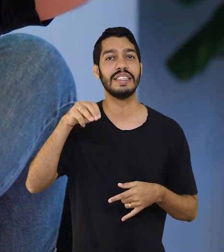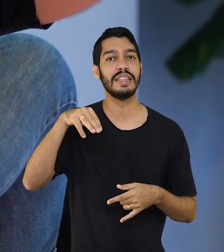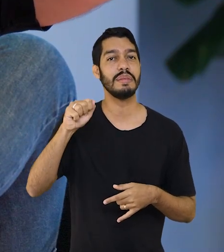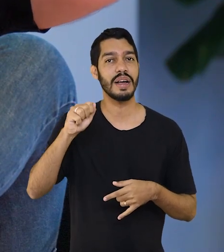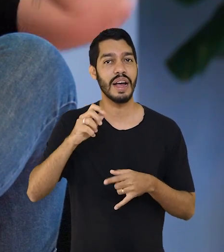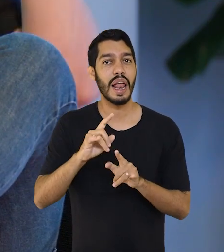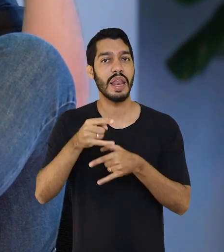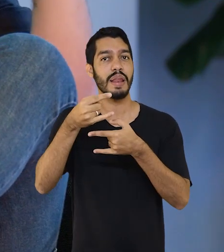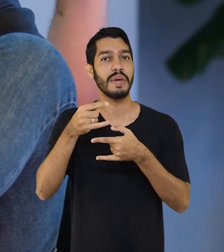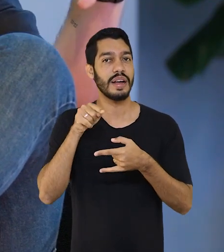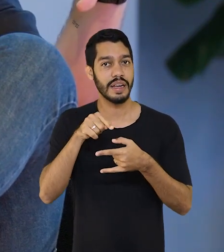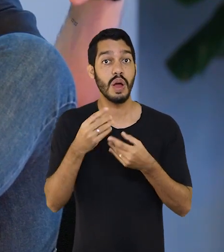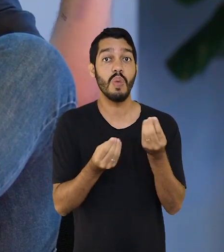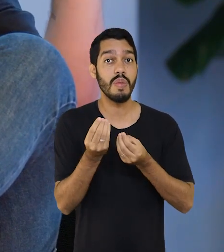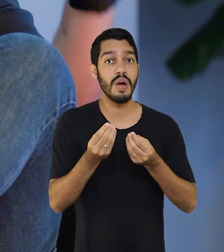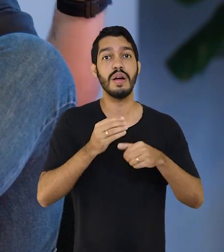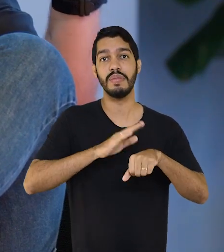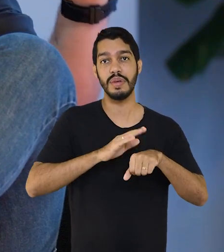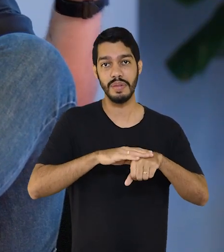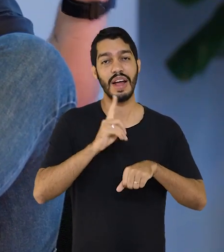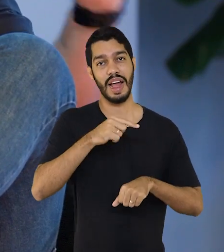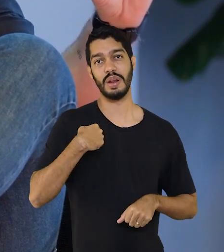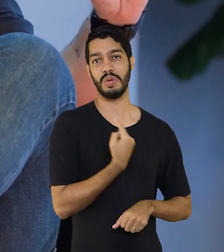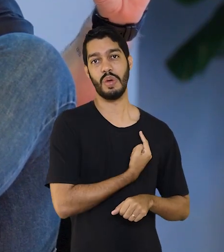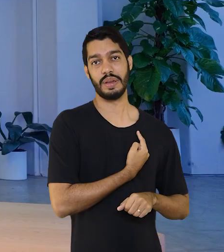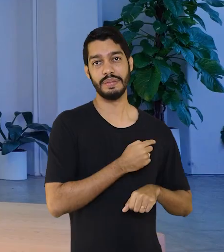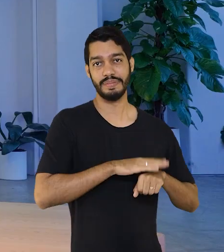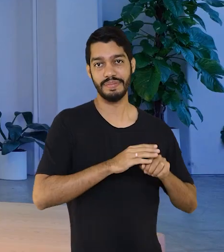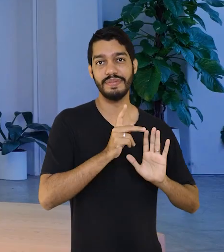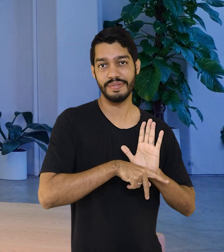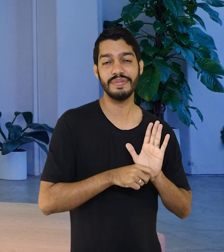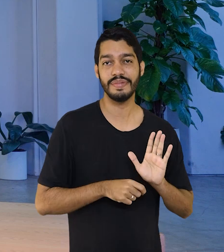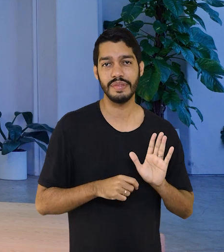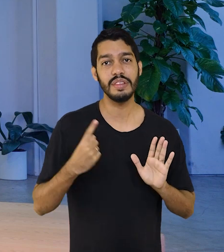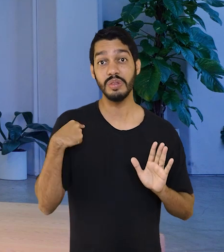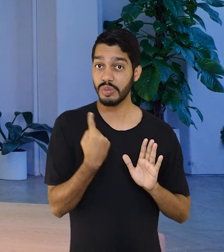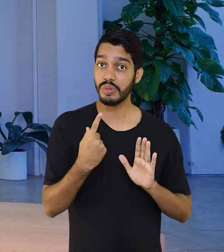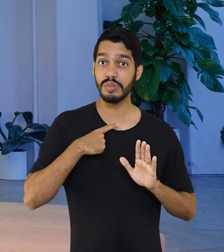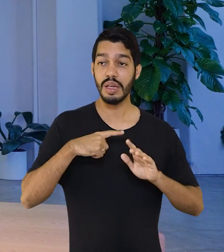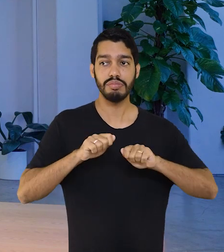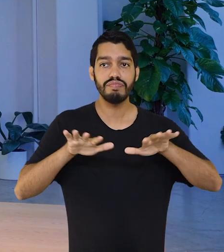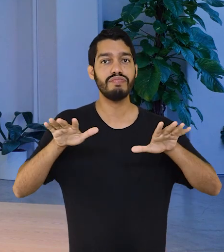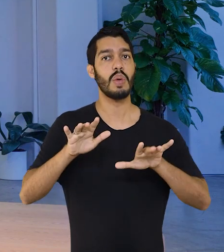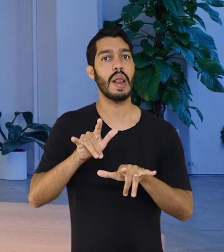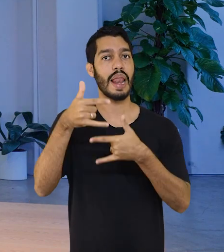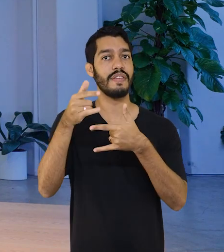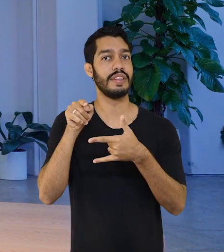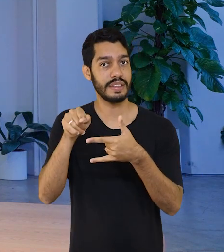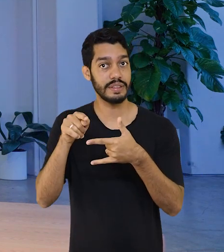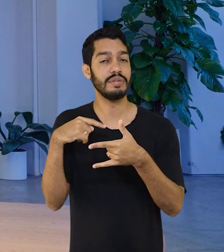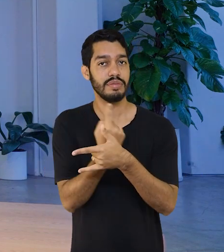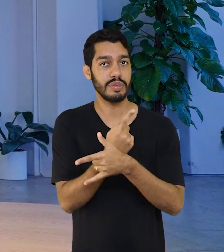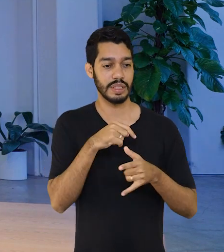umas lives de Brahma? As lives de Brahma foram 100% powered by Winning. A Ambev é um dos nossos maiores clientes no mundo, foi nossa investidora lá